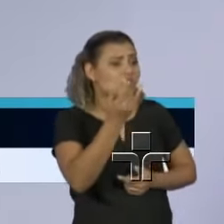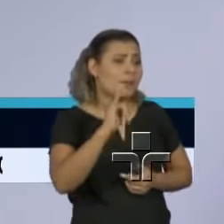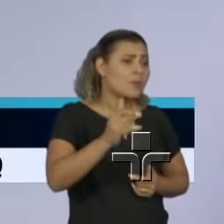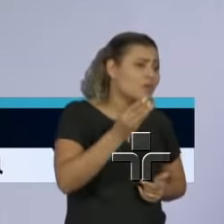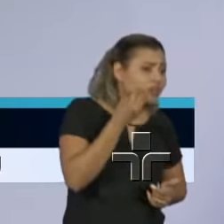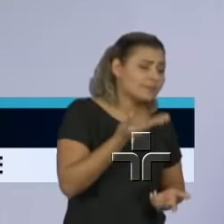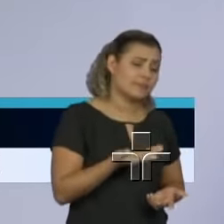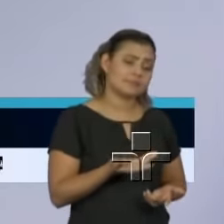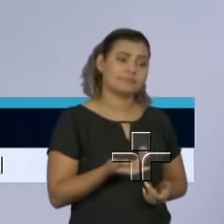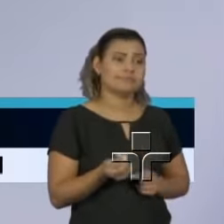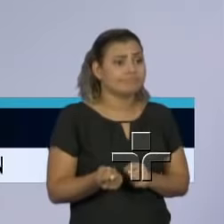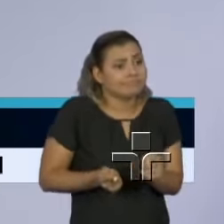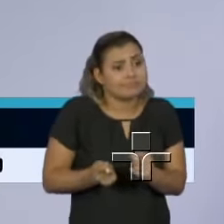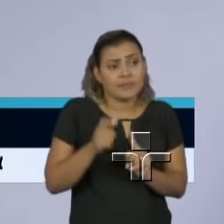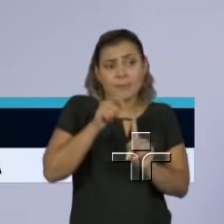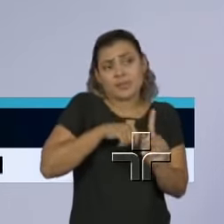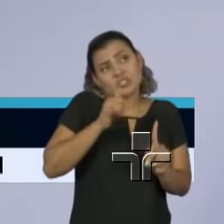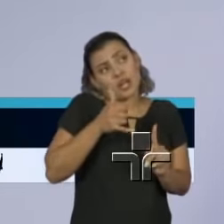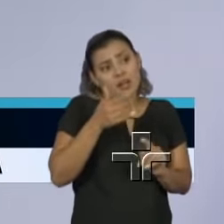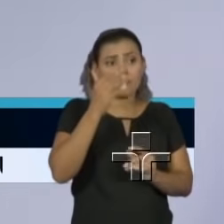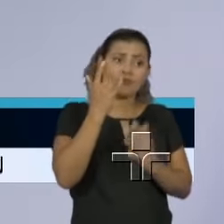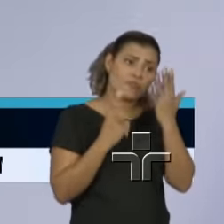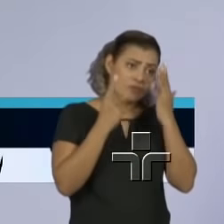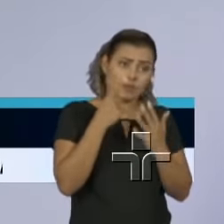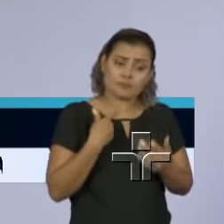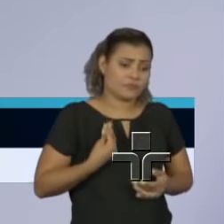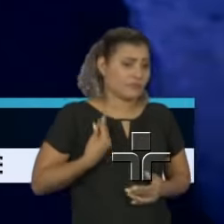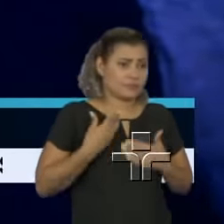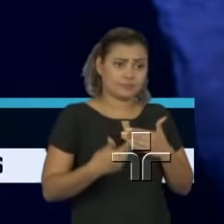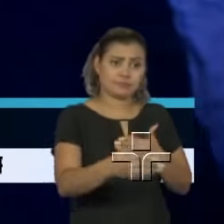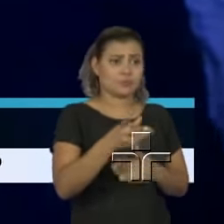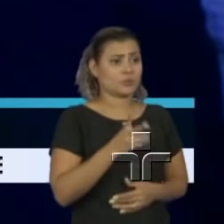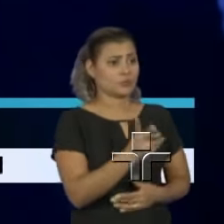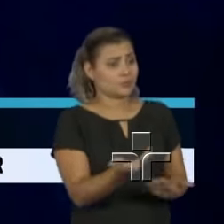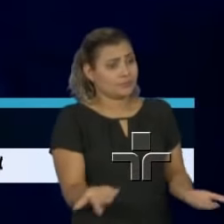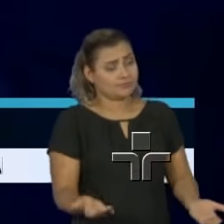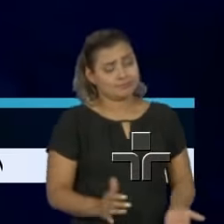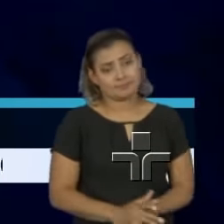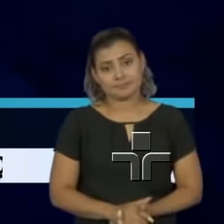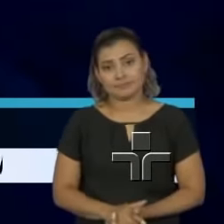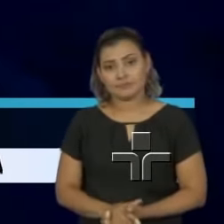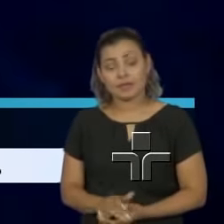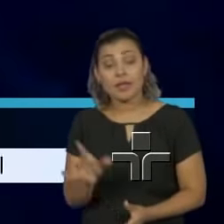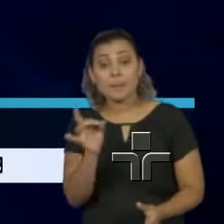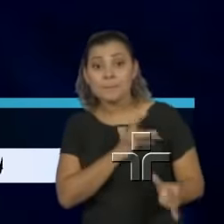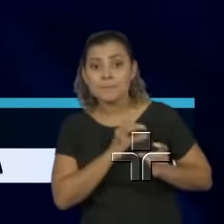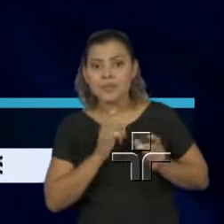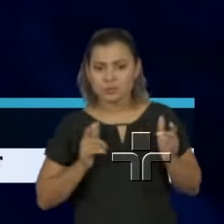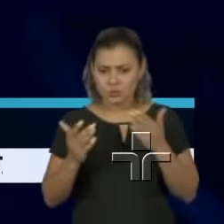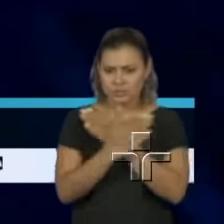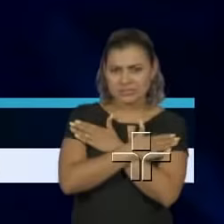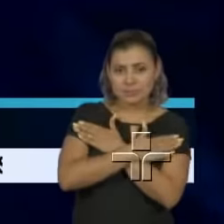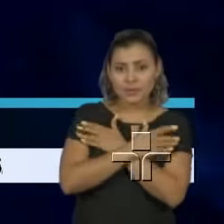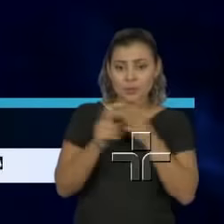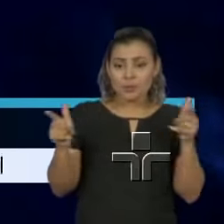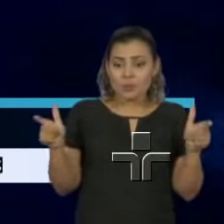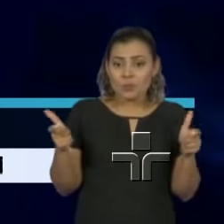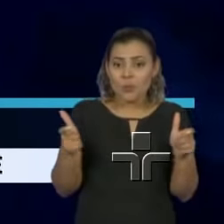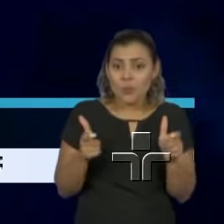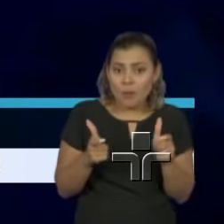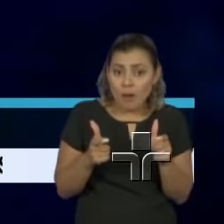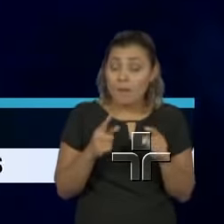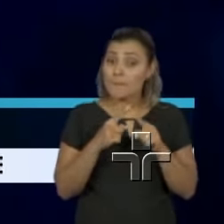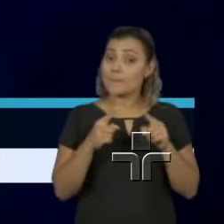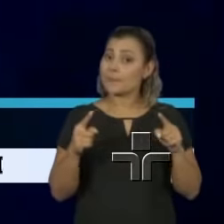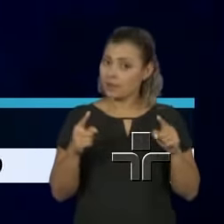se dar uma aperta ali, em janeiro e fevereiro, toca a vida em frente e vamos embora. E o medo do desemprego diminuiu no Brasil, mas continua acima